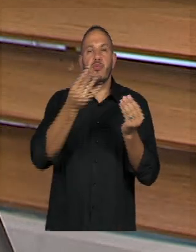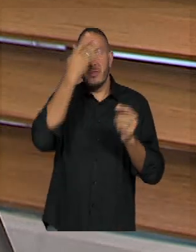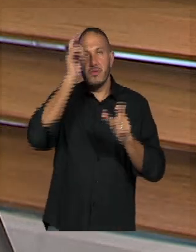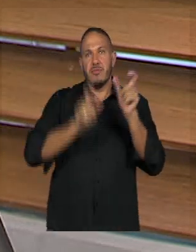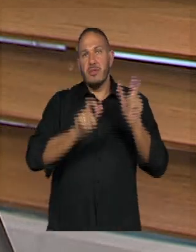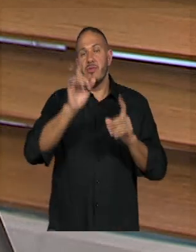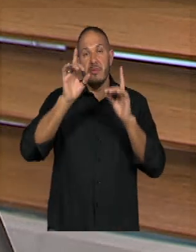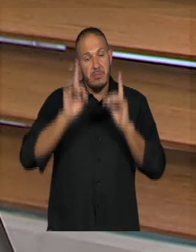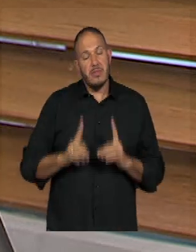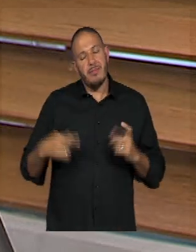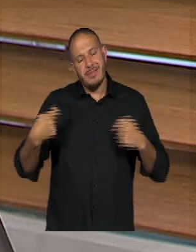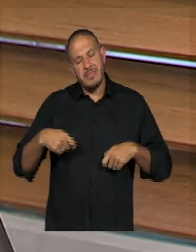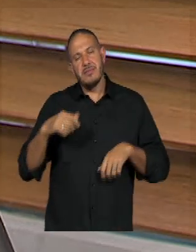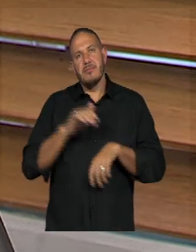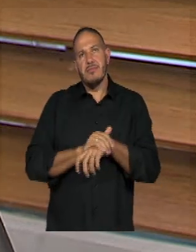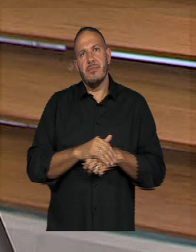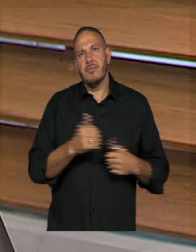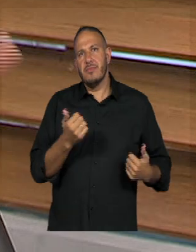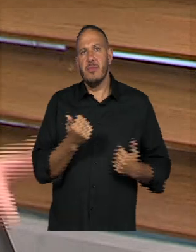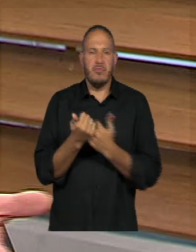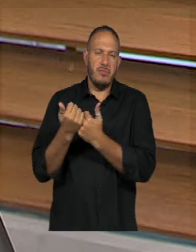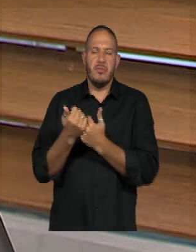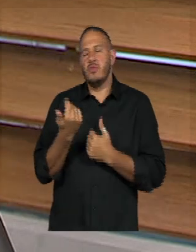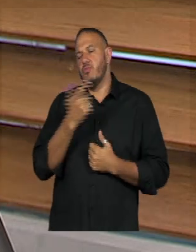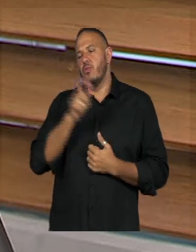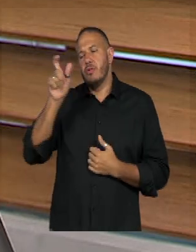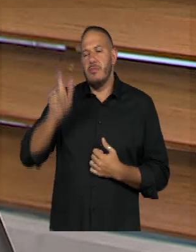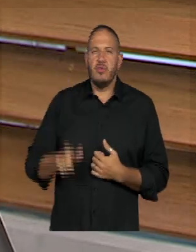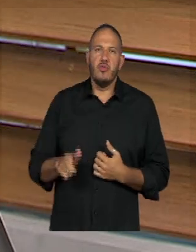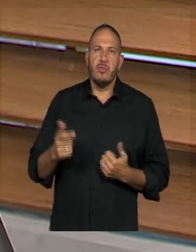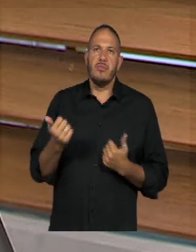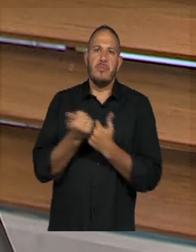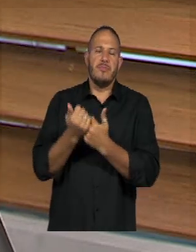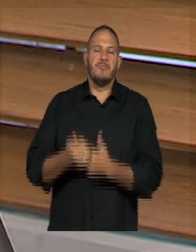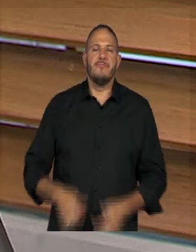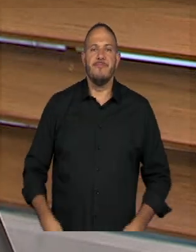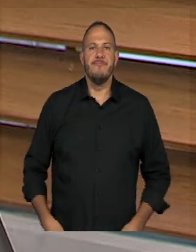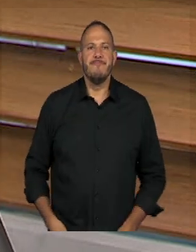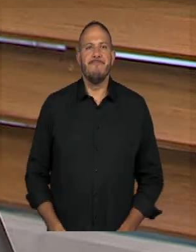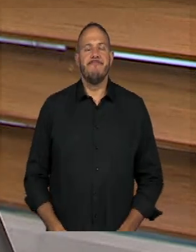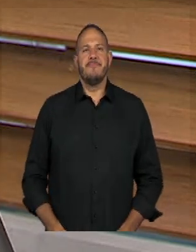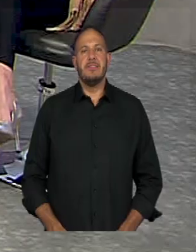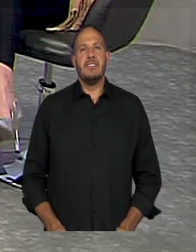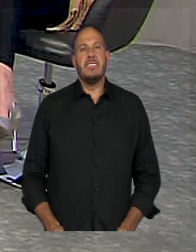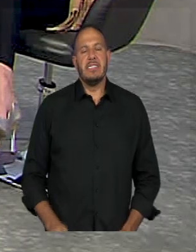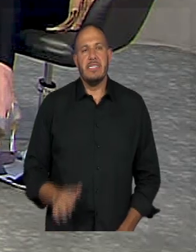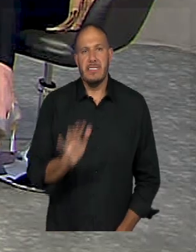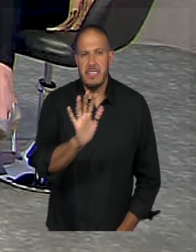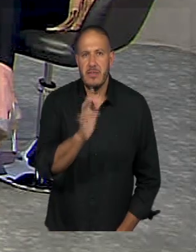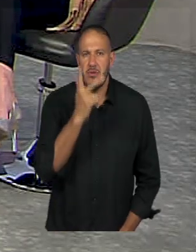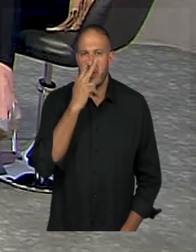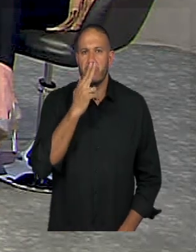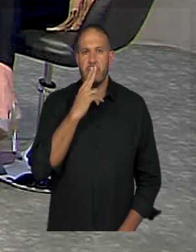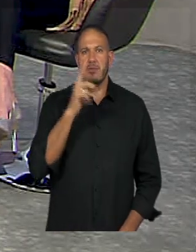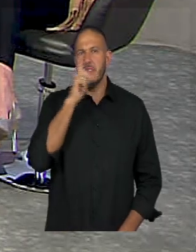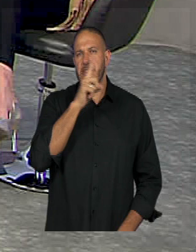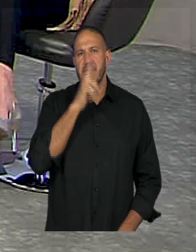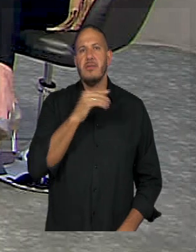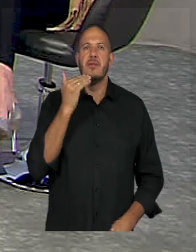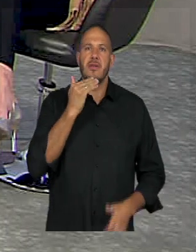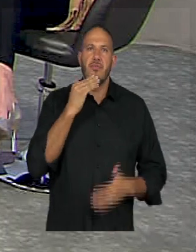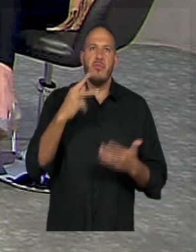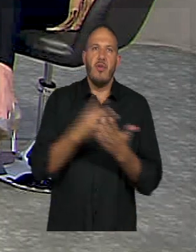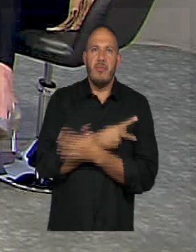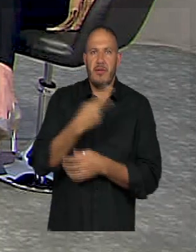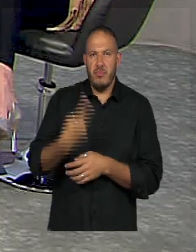necessitam da ajuda de uma outra pessoa, do ser humano. Sim. Eu acho que o grande mal do trânsito hoje, não só na cidade de